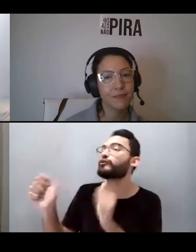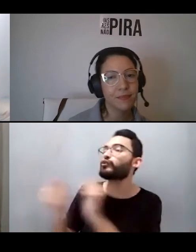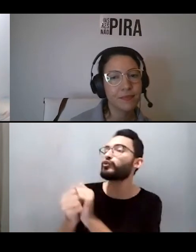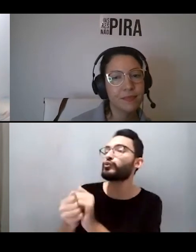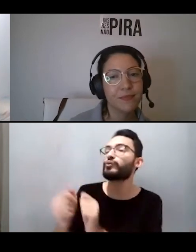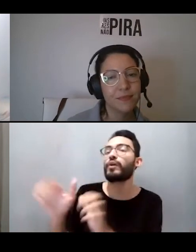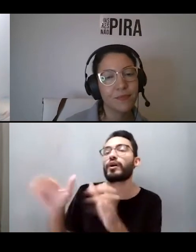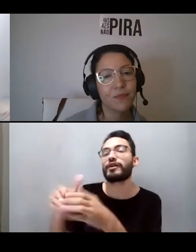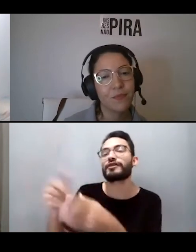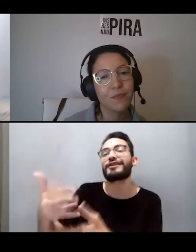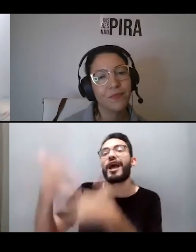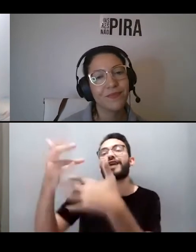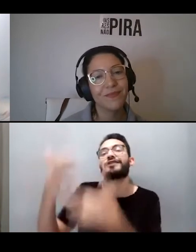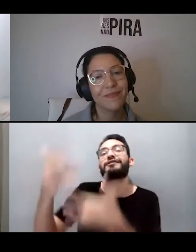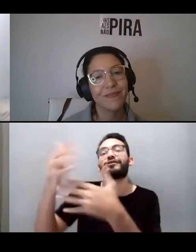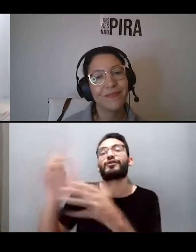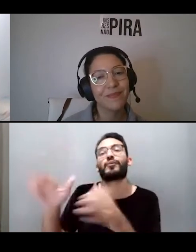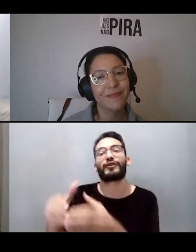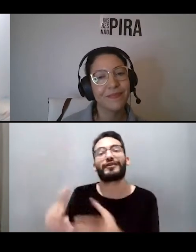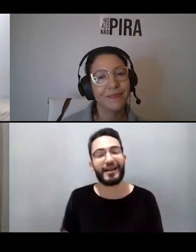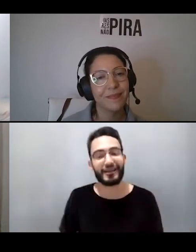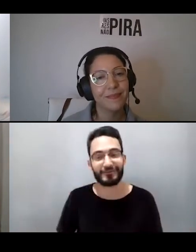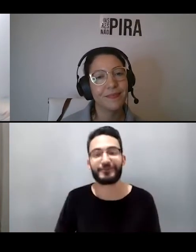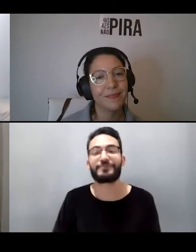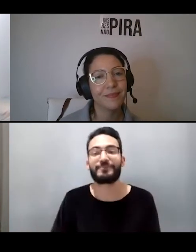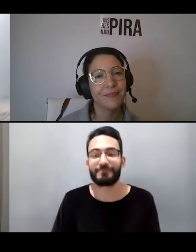no chat da comunidade.